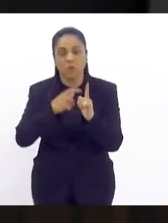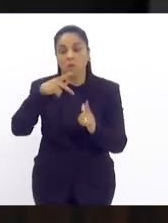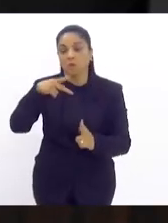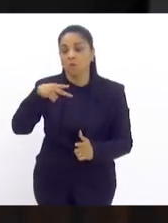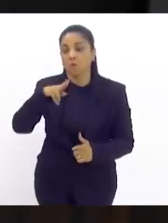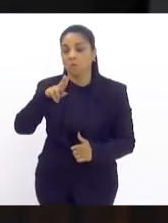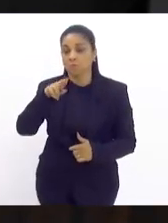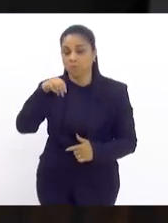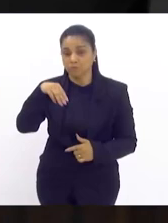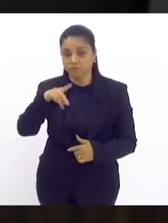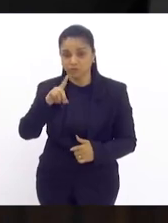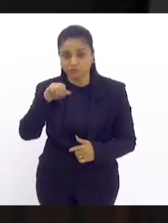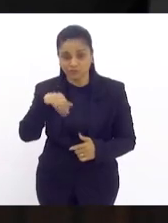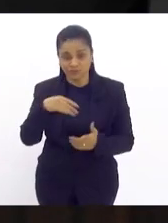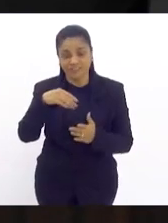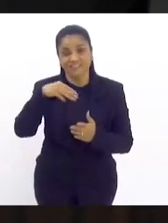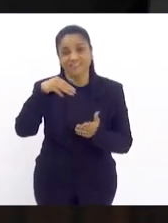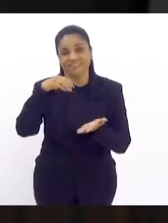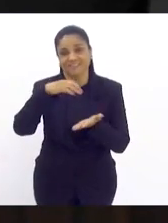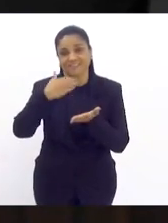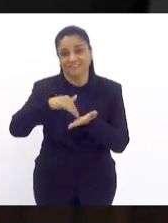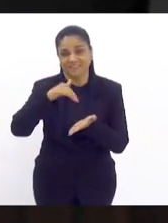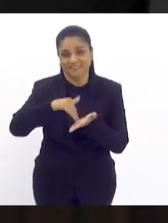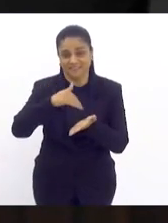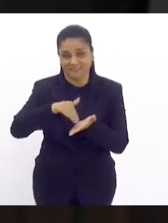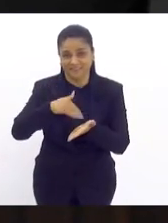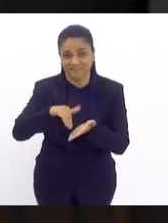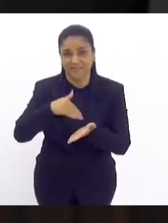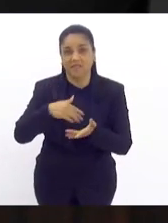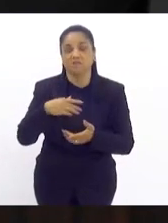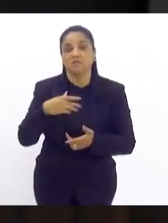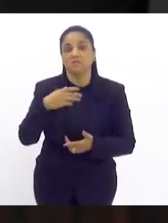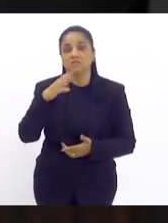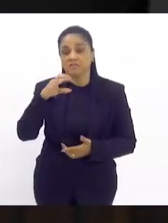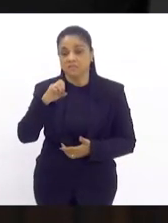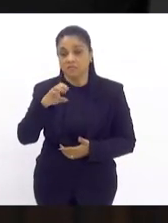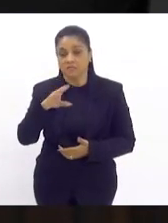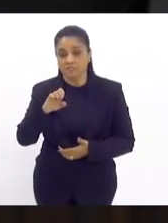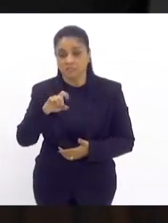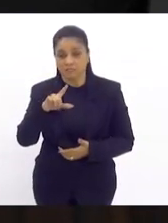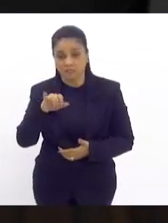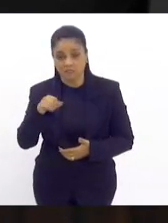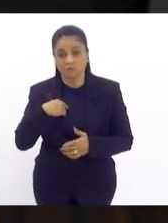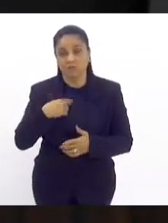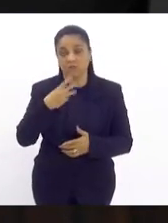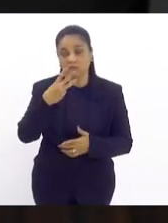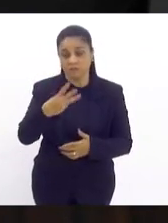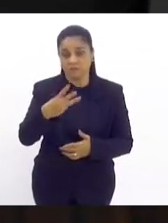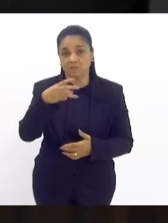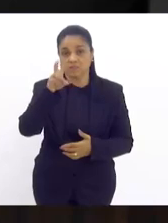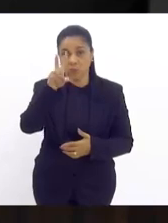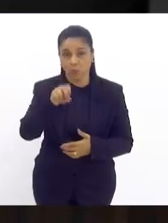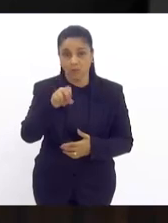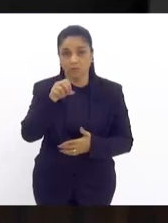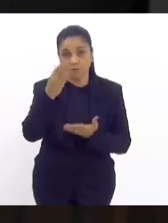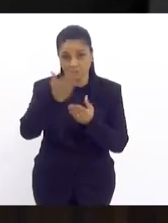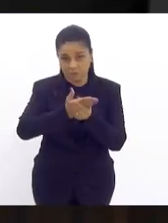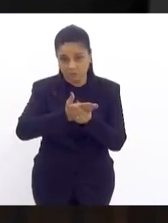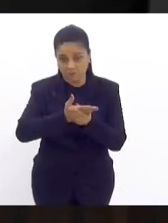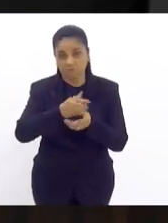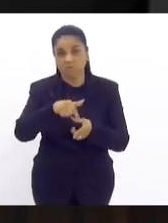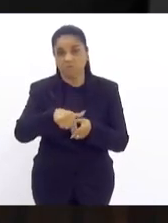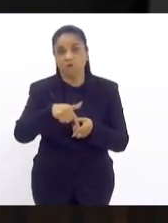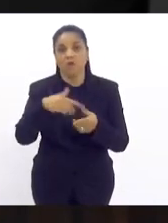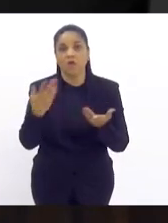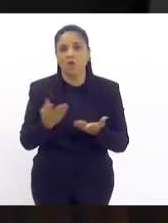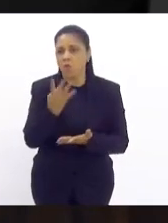secretário 350 processos na gestão do ciliano 500 eu nunca vi ninguém berrar basta eu sair daqui quatro dias